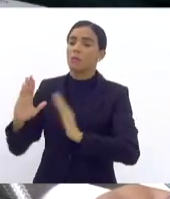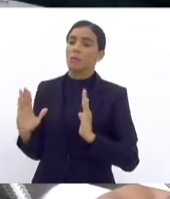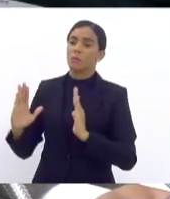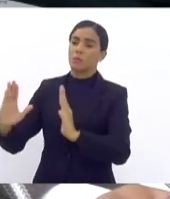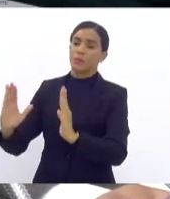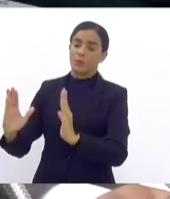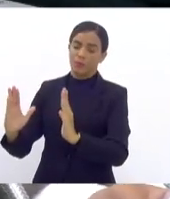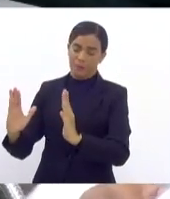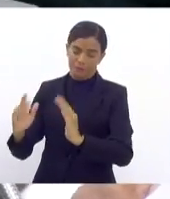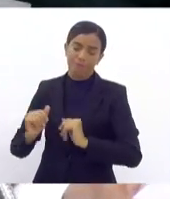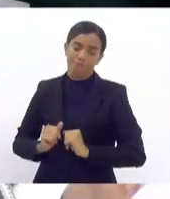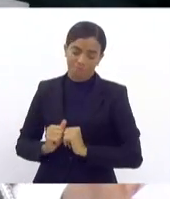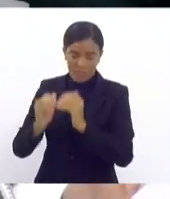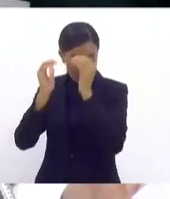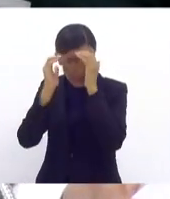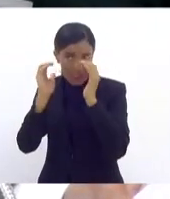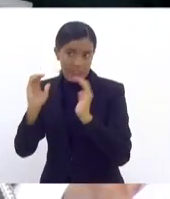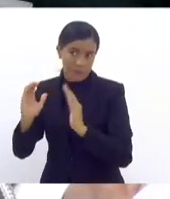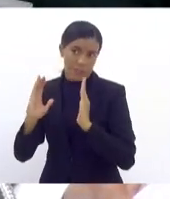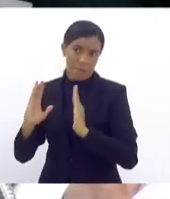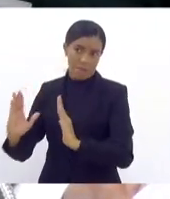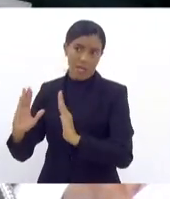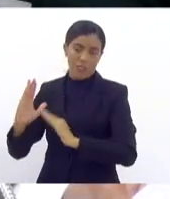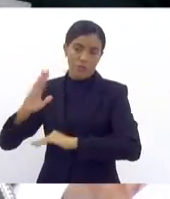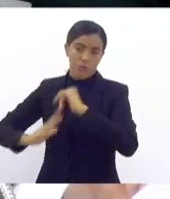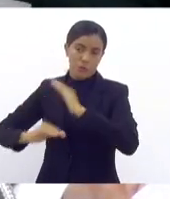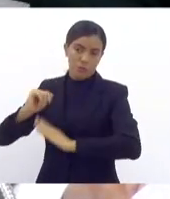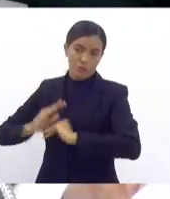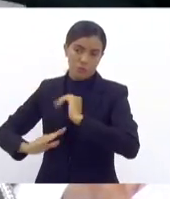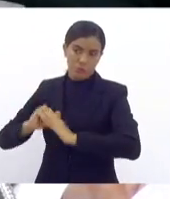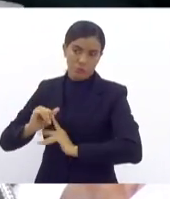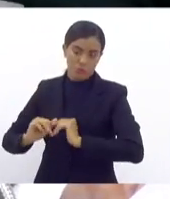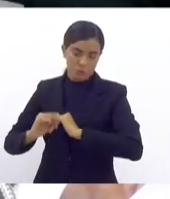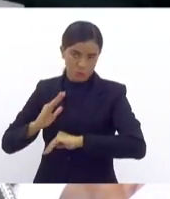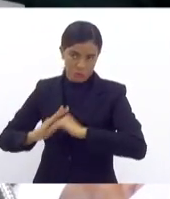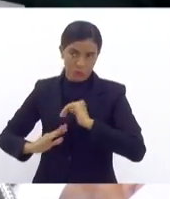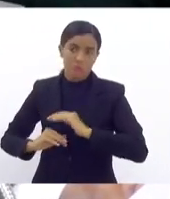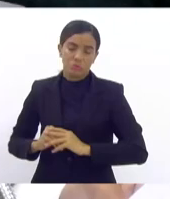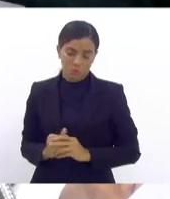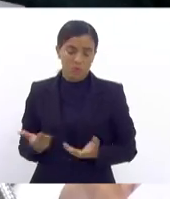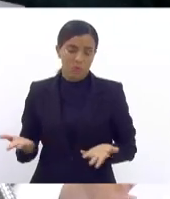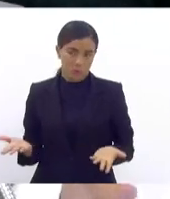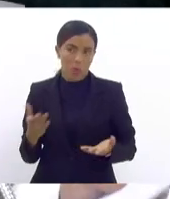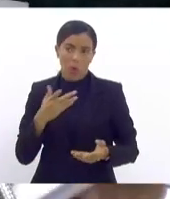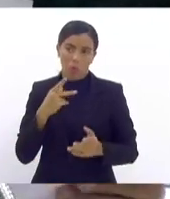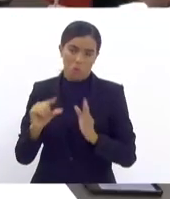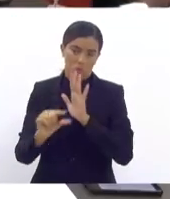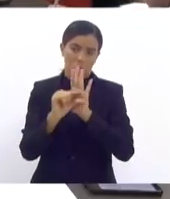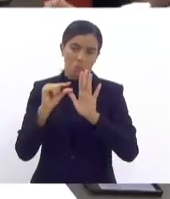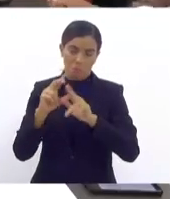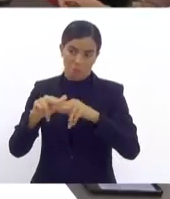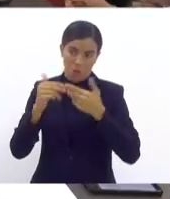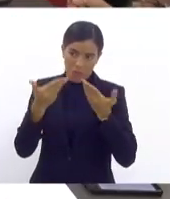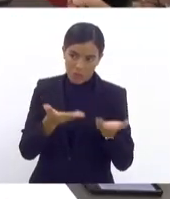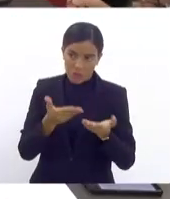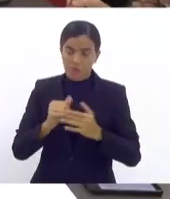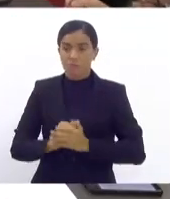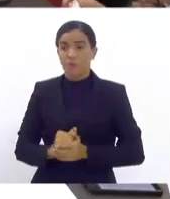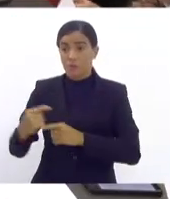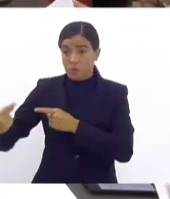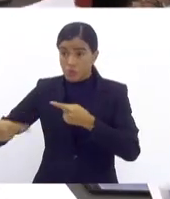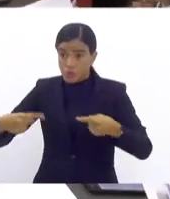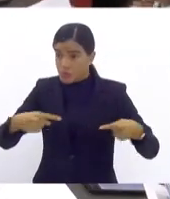reagente, etc. e tal, que seja respeitado o prazo técnico. Então, é um preciosismo. Eu fiz a emenda nesse sentido. Perfeito. Em